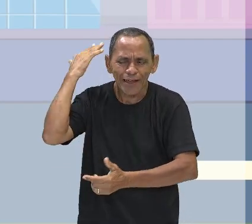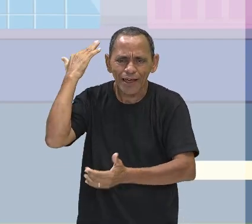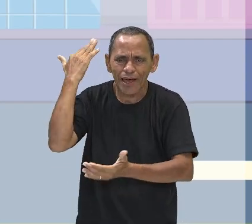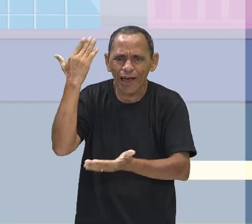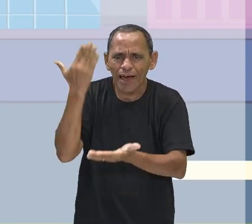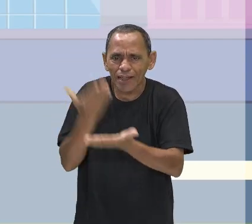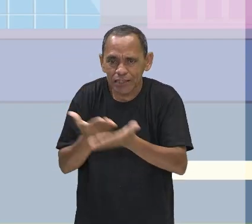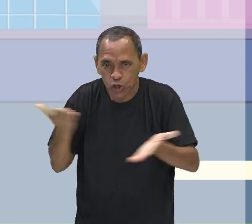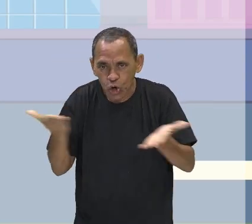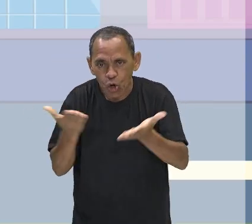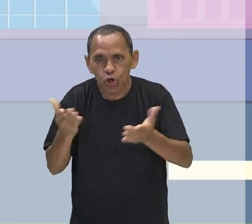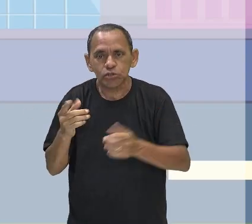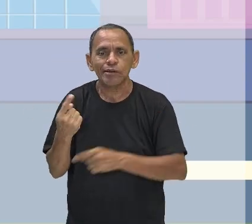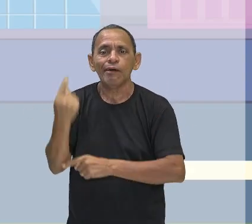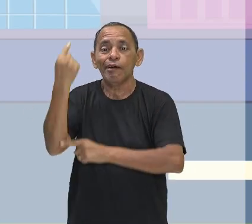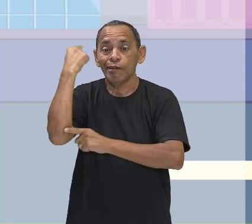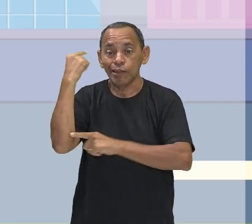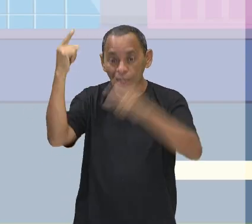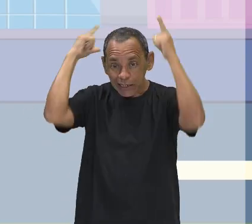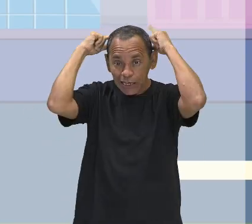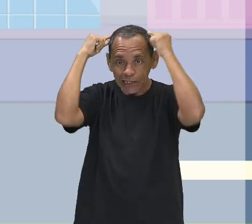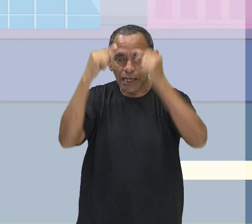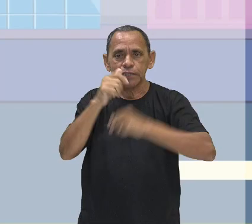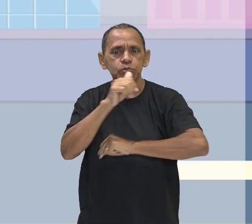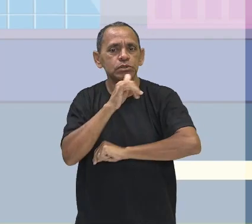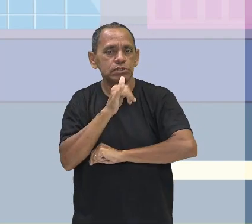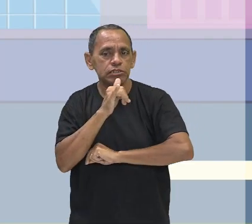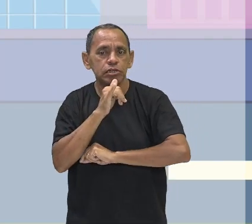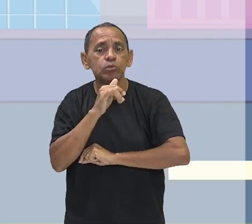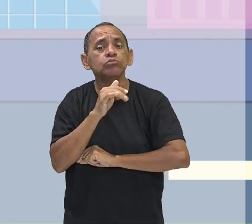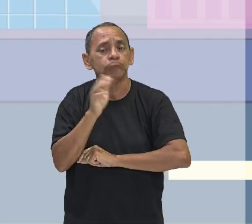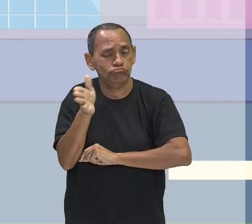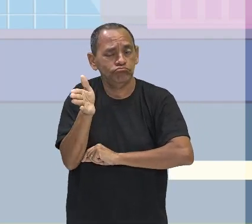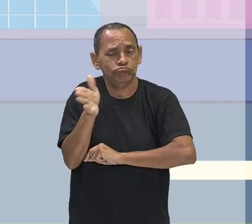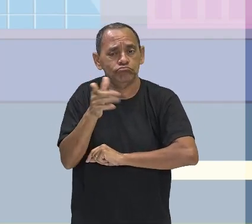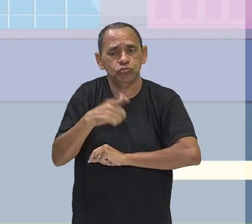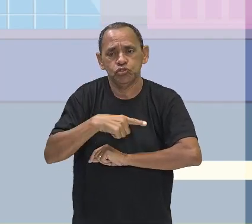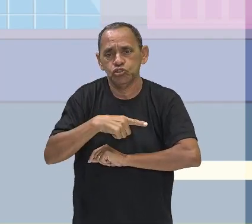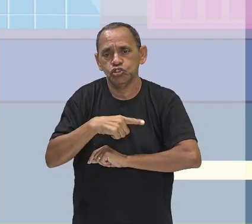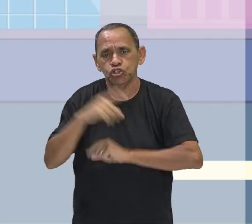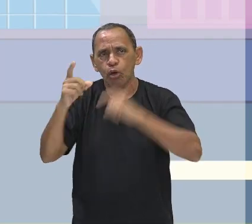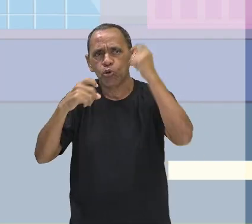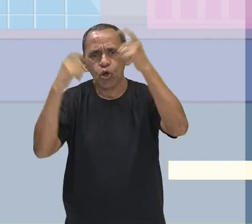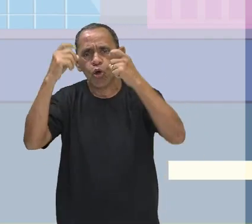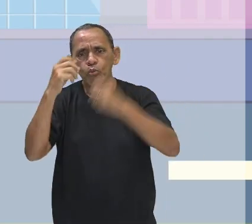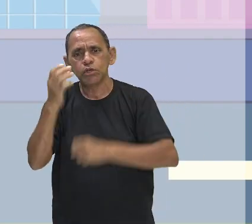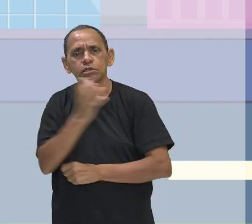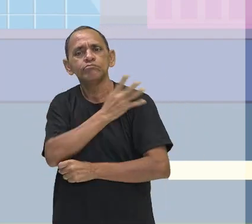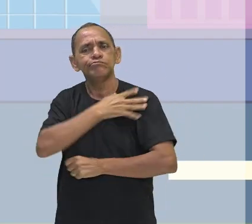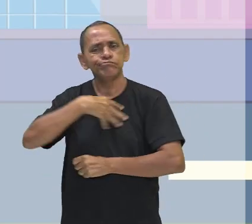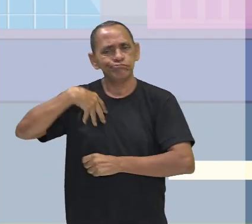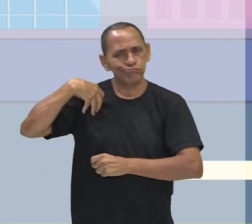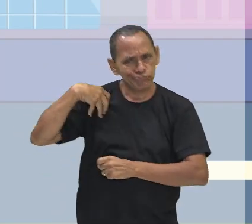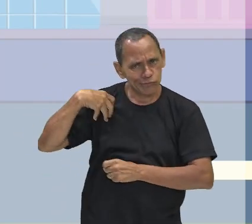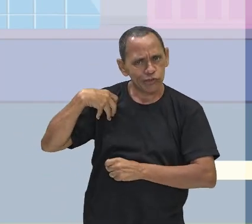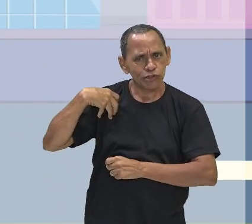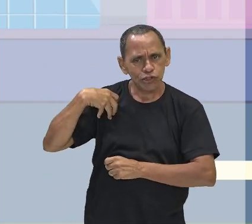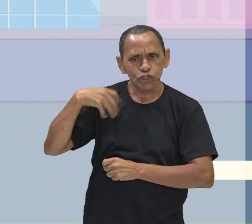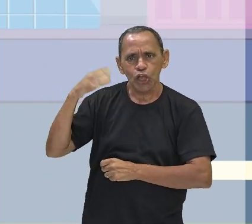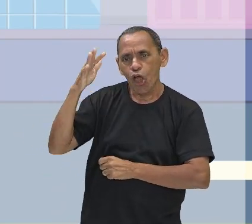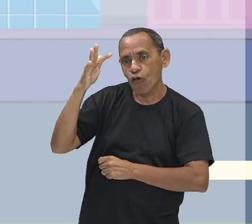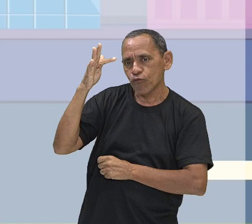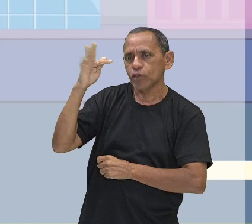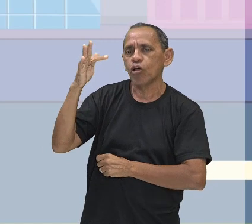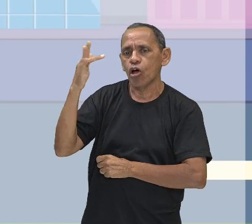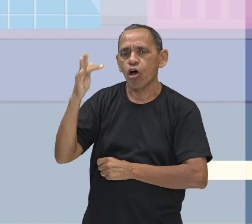Lá na Grécia Antiga, por exemplo, já tinha essa preocupação. Aristóteles é um grande filósofo que